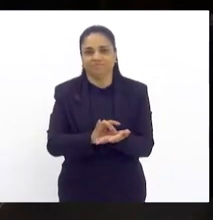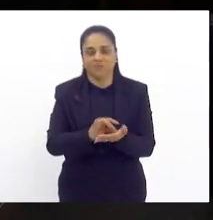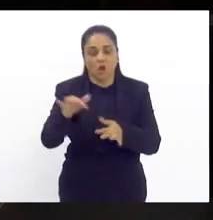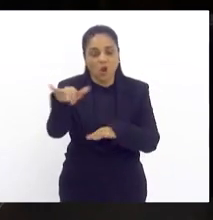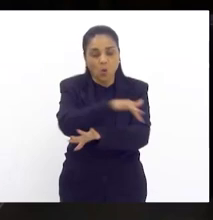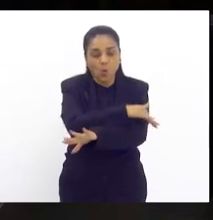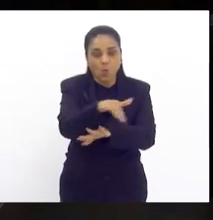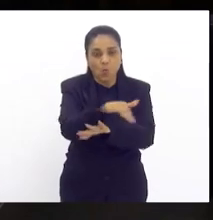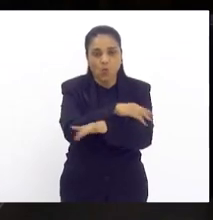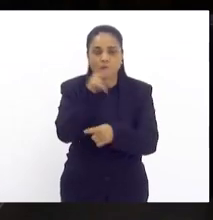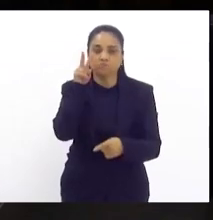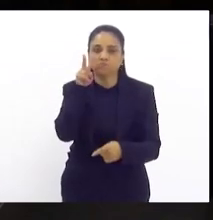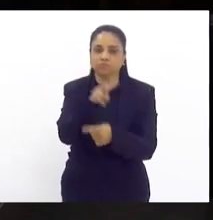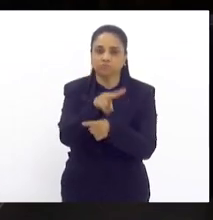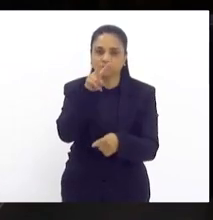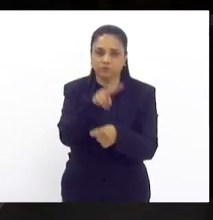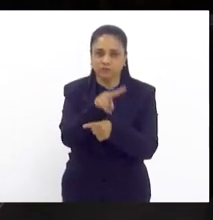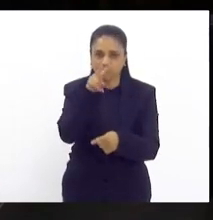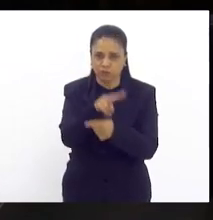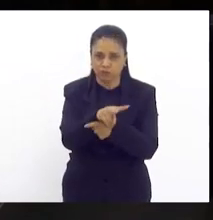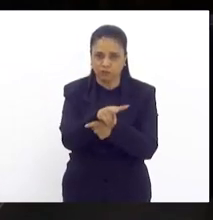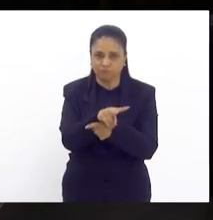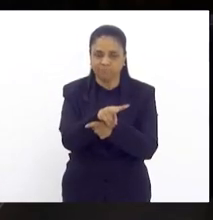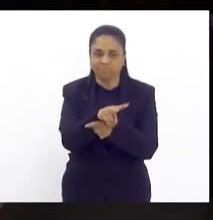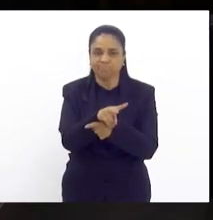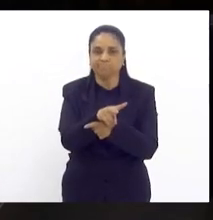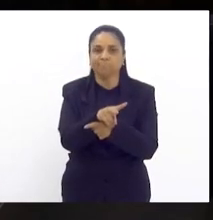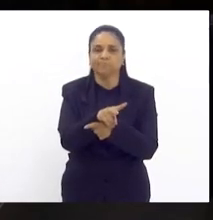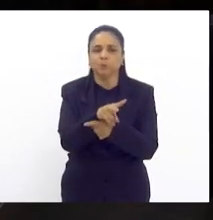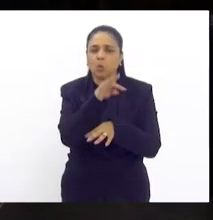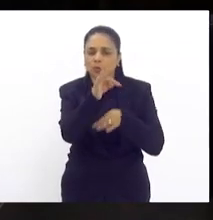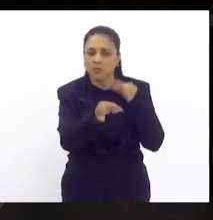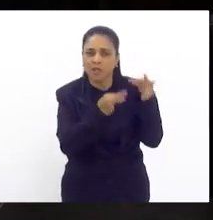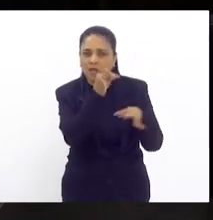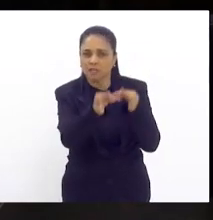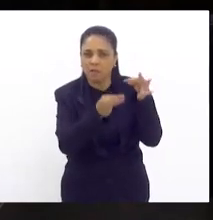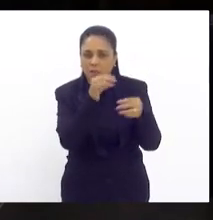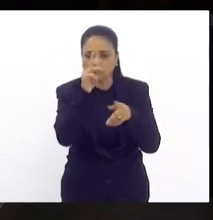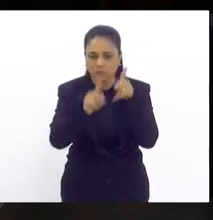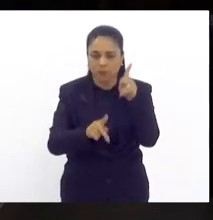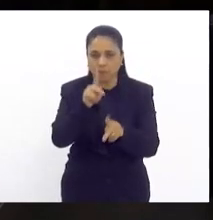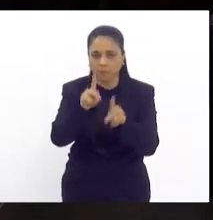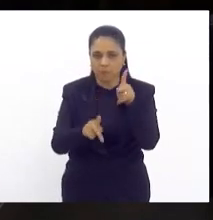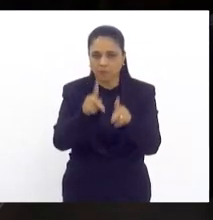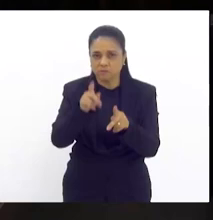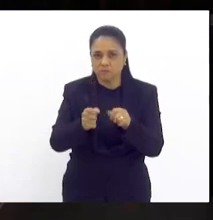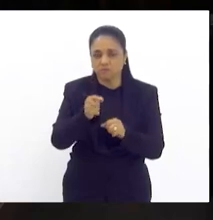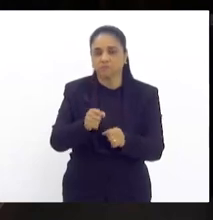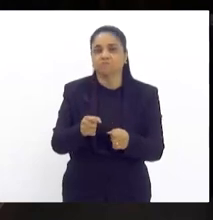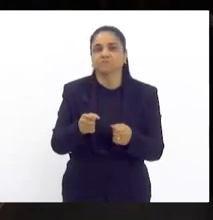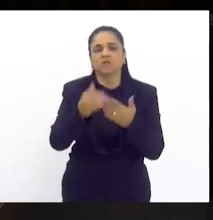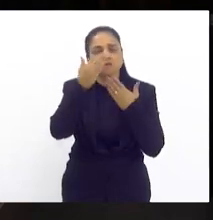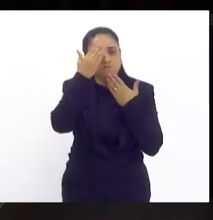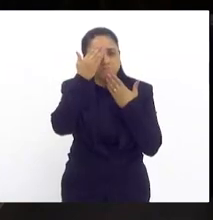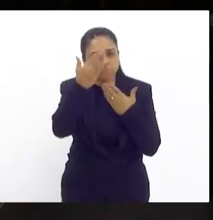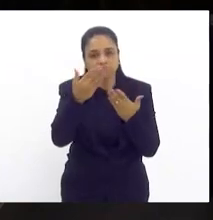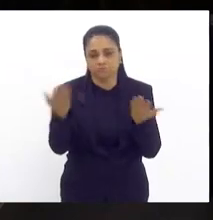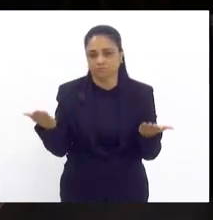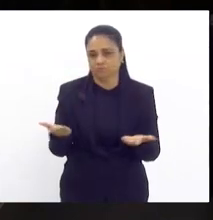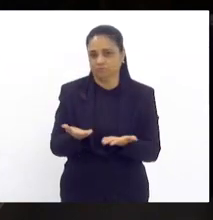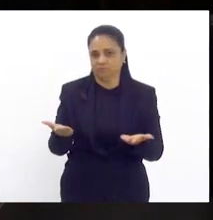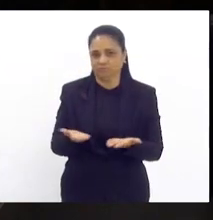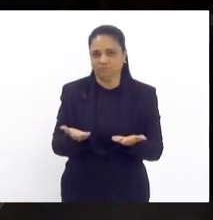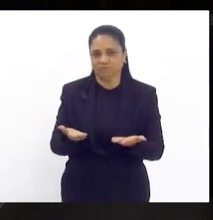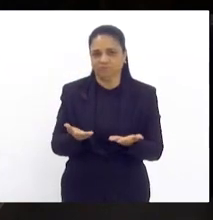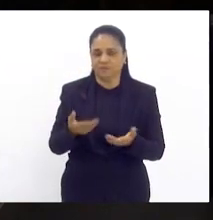estão protegidas pelo altíssimo nível de atendimento à nossa população. Eu quero agradecer a todos aqui